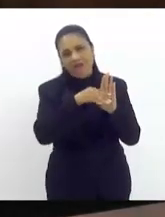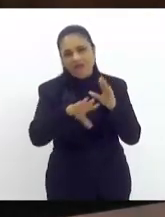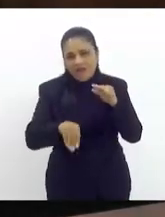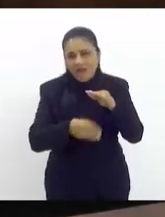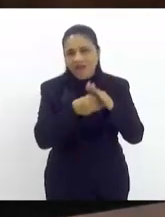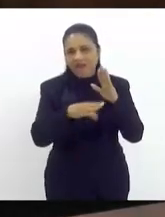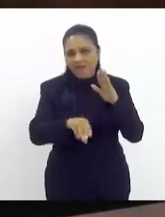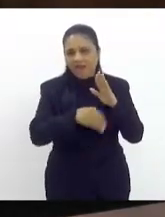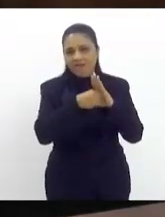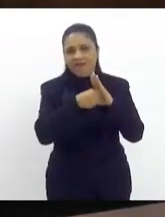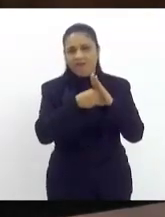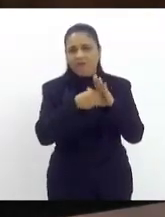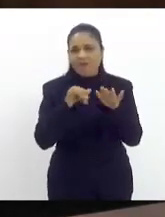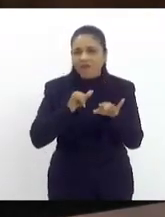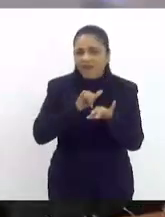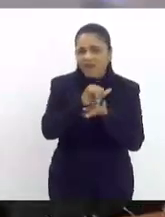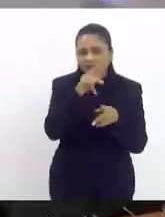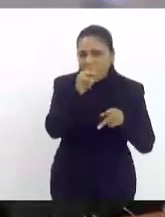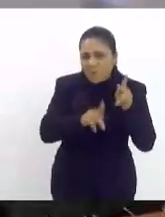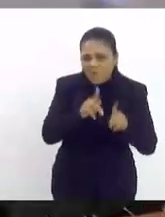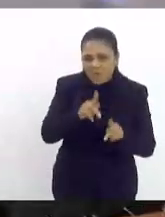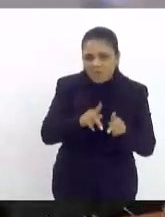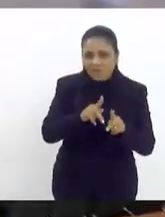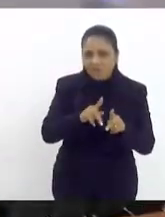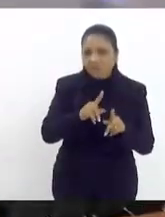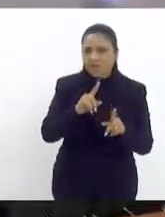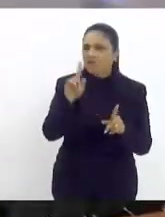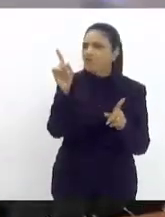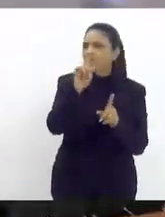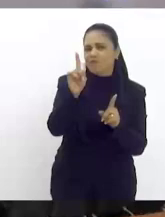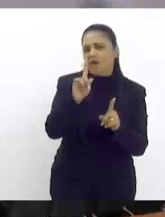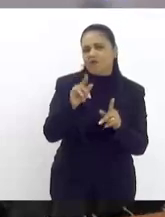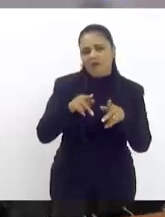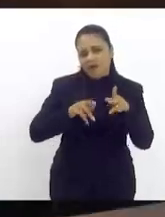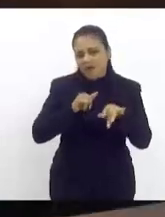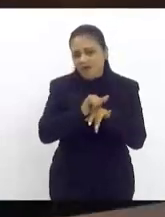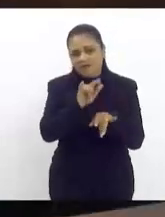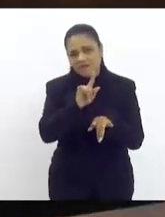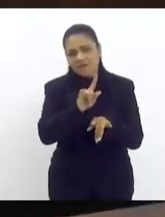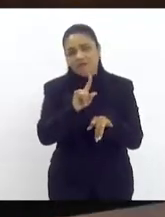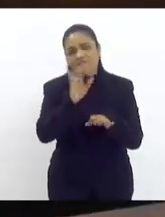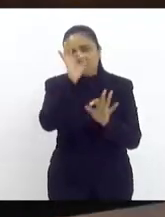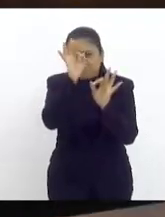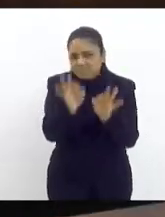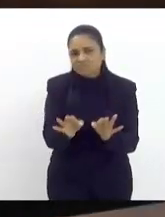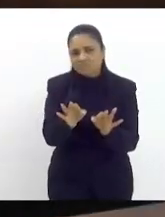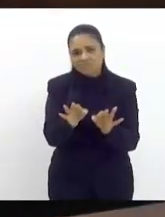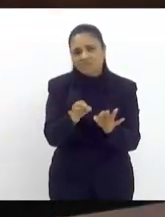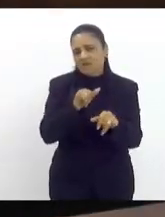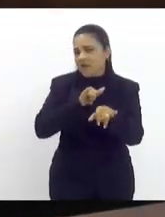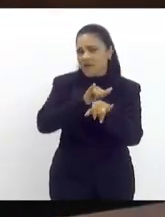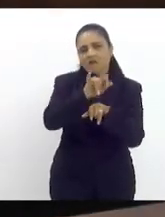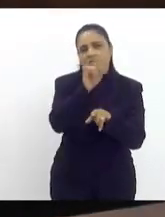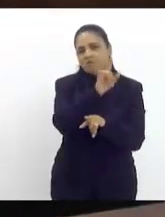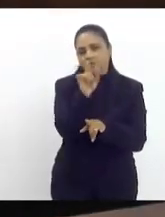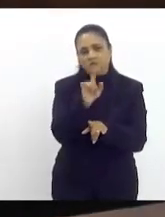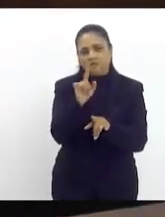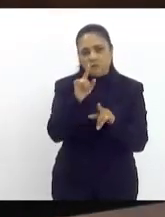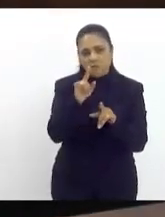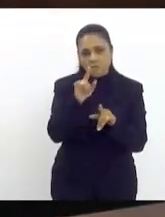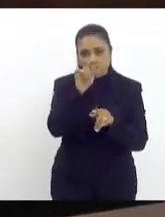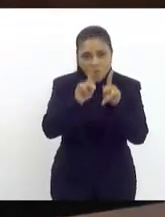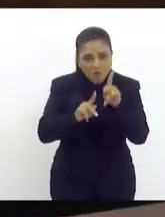enganar o povo, mas não vai enganar você, não. Não vai, não. Podem ter certeza que vocês não vão ser enganados. E eu